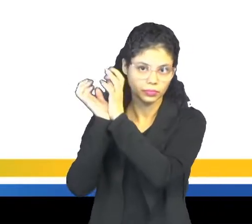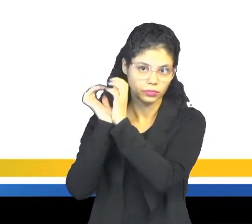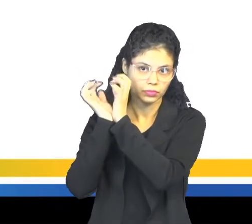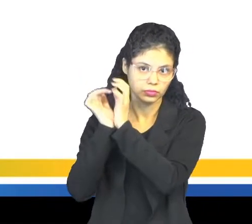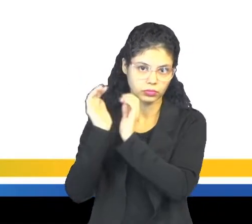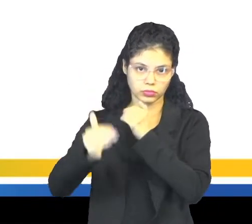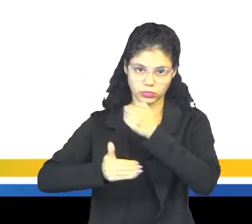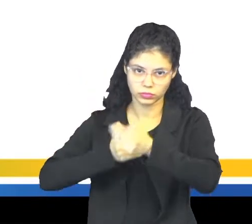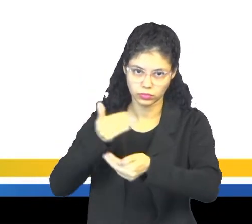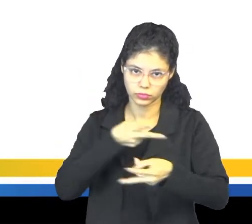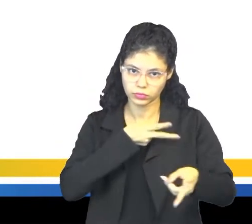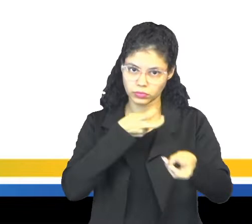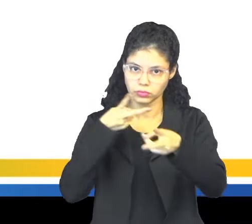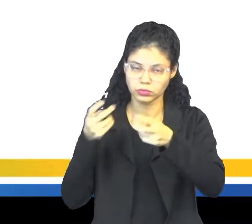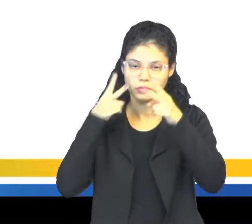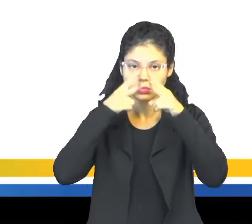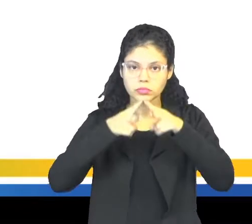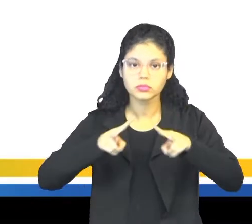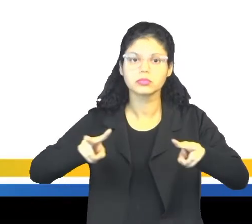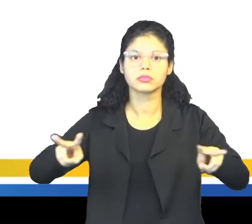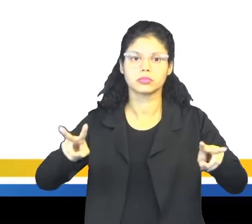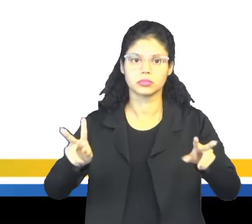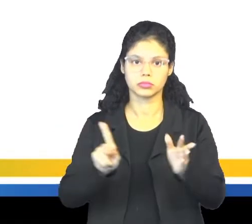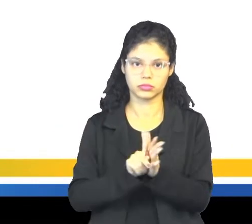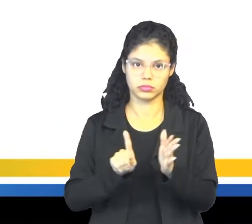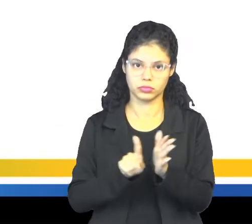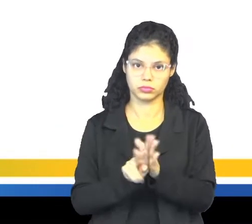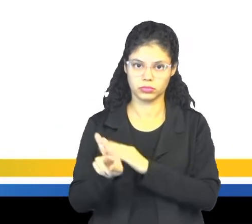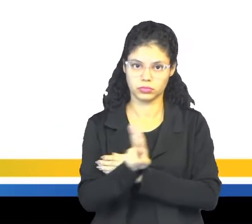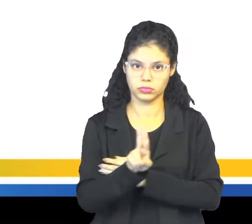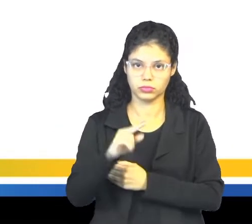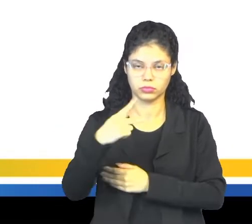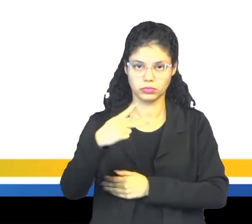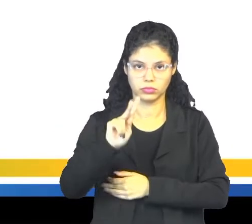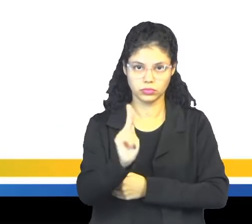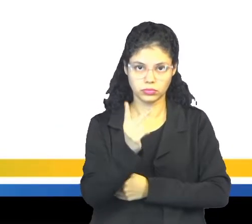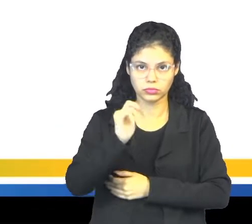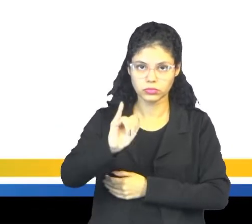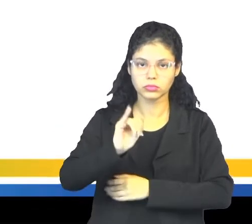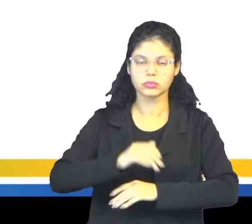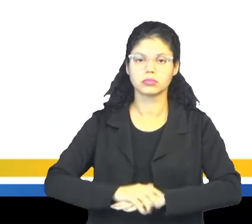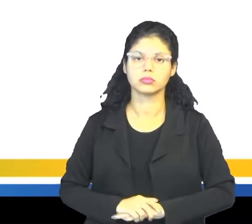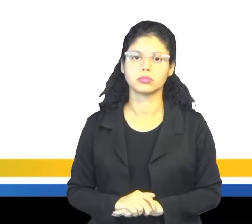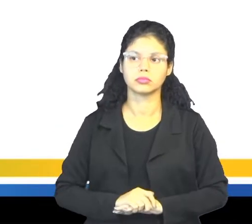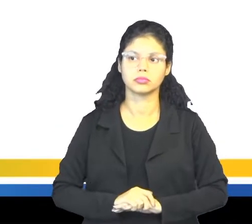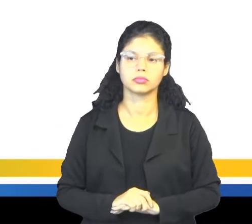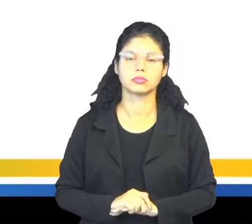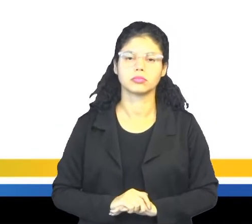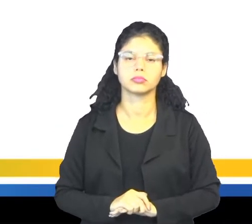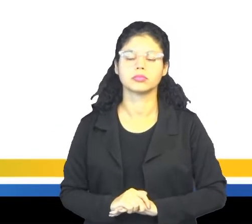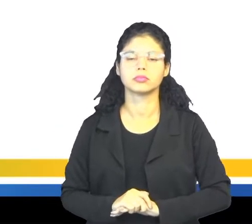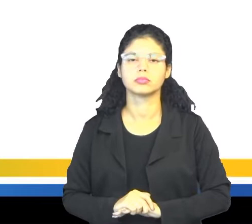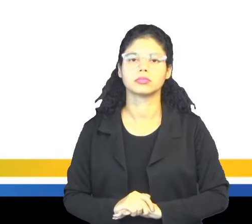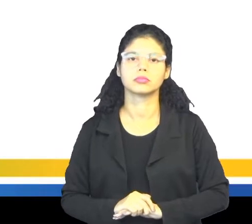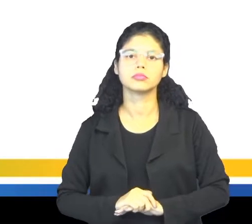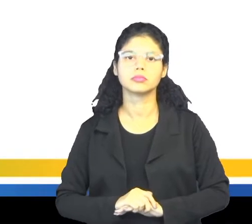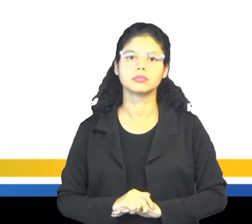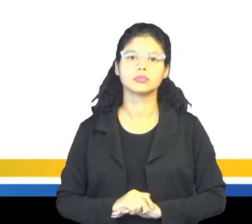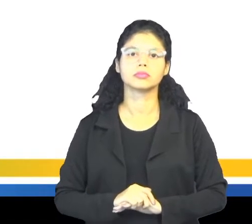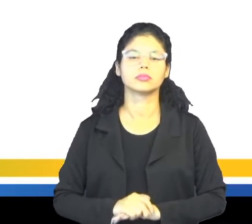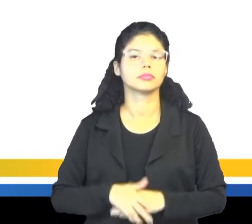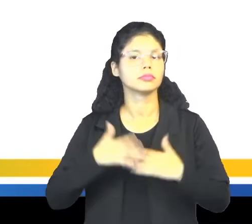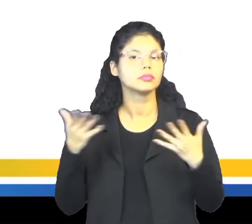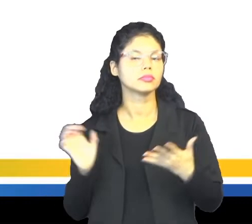né? No processo de percepção visual, e deu ao fenômeno o nome de π, né? Então aí